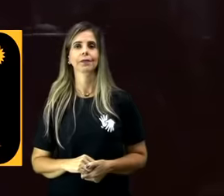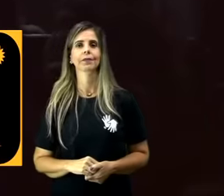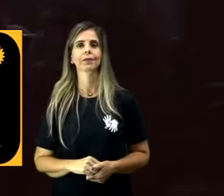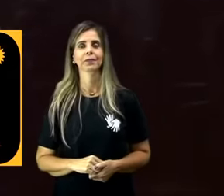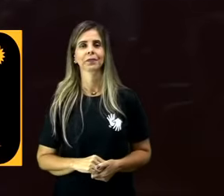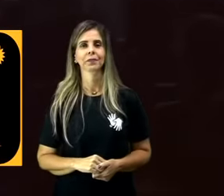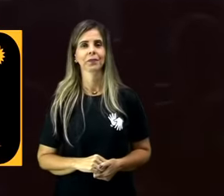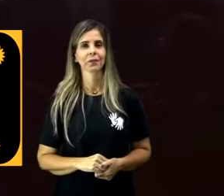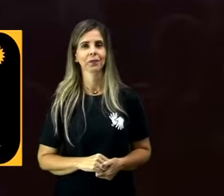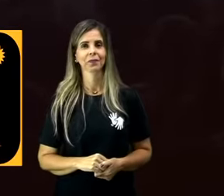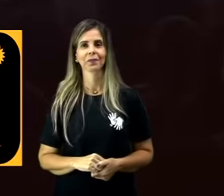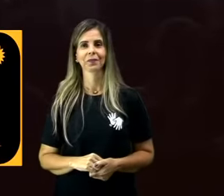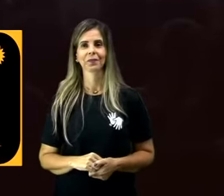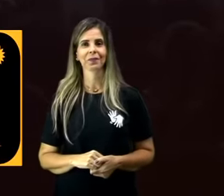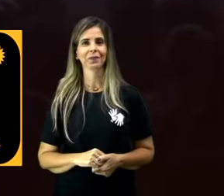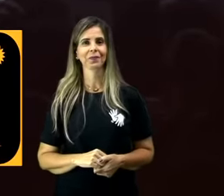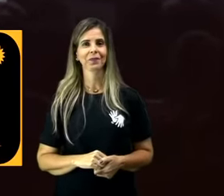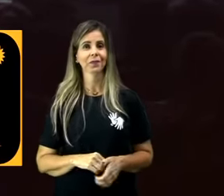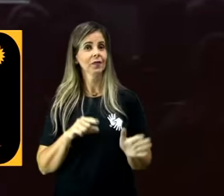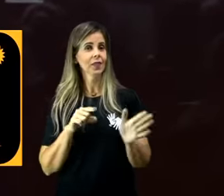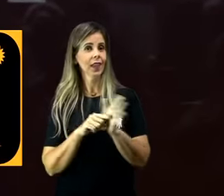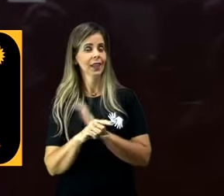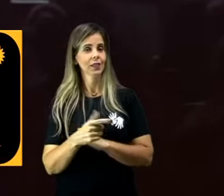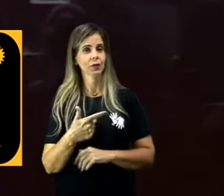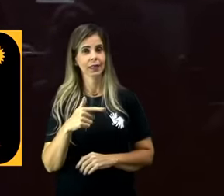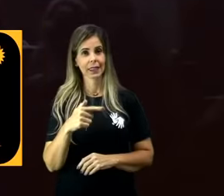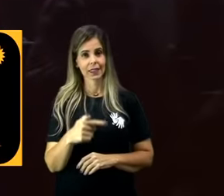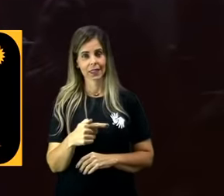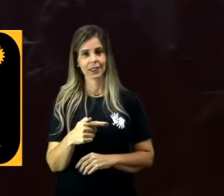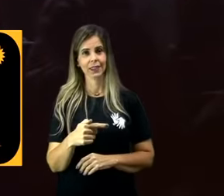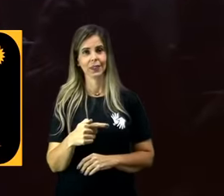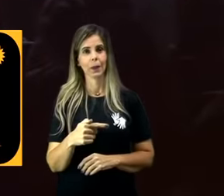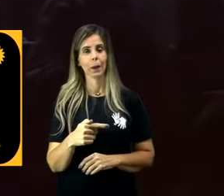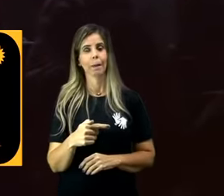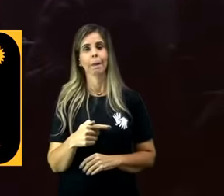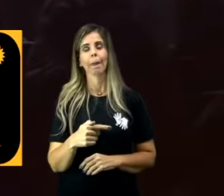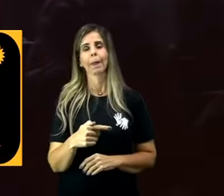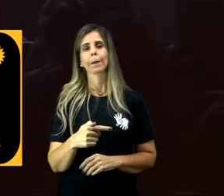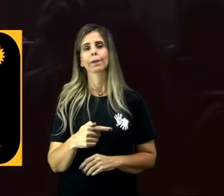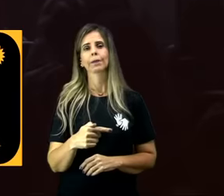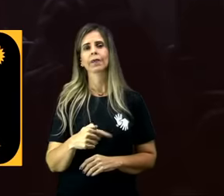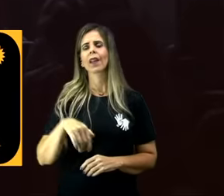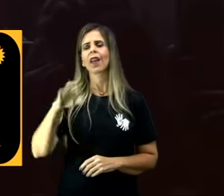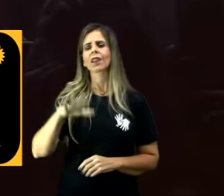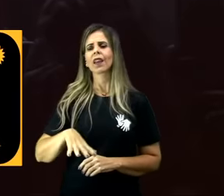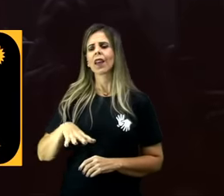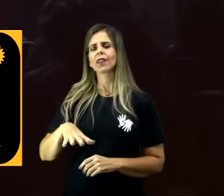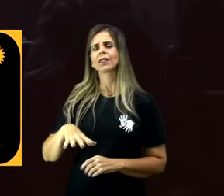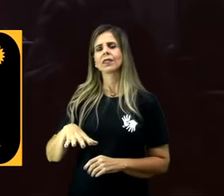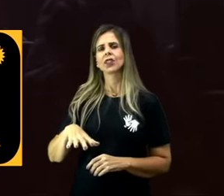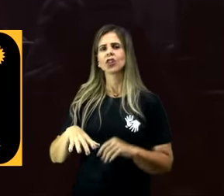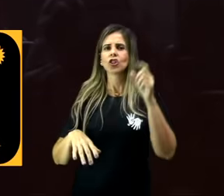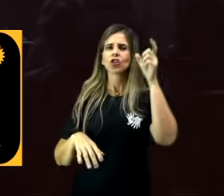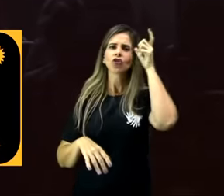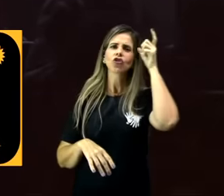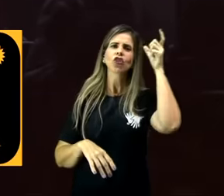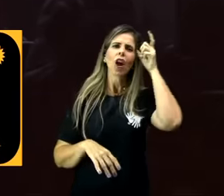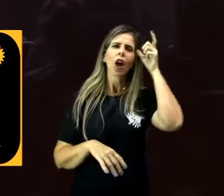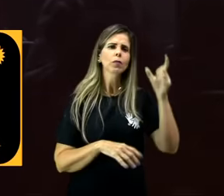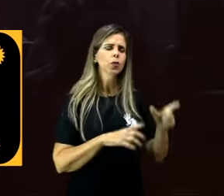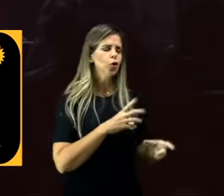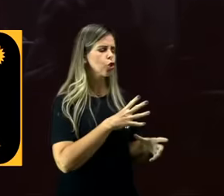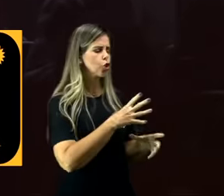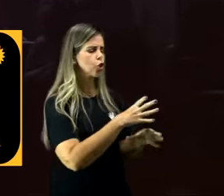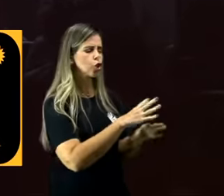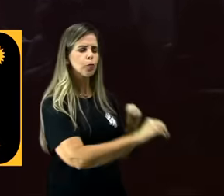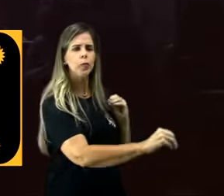Bíblia, versículo 27. E se eu expulso demônios por Beelzebu, por quem os expulsam os filhos de vocês? Por isso, eles mesmos